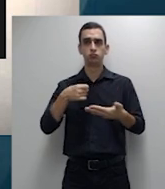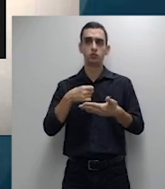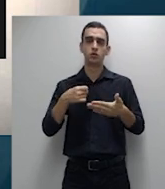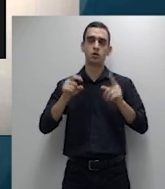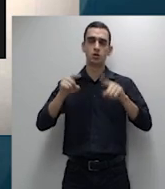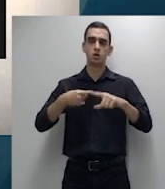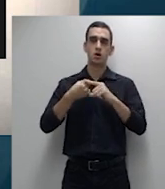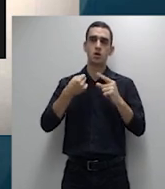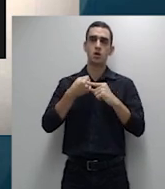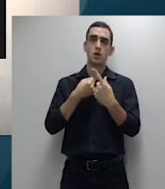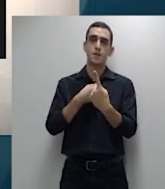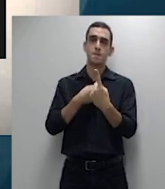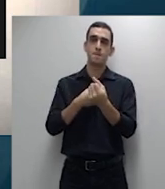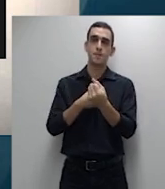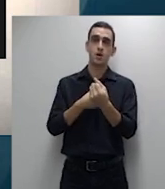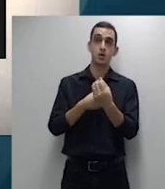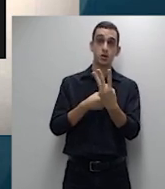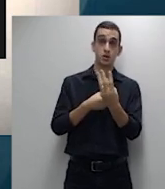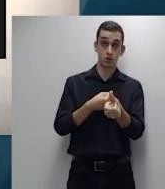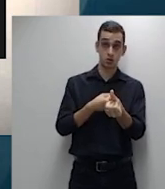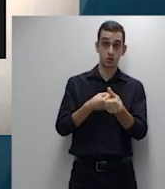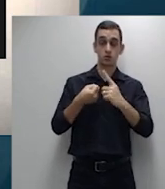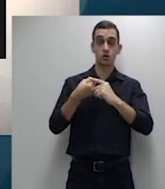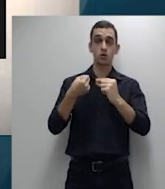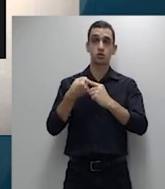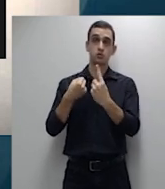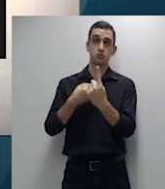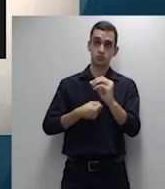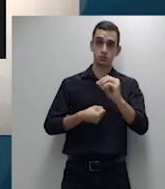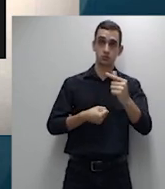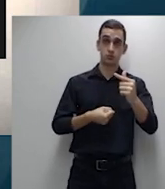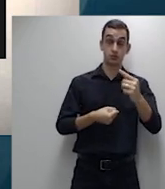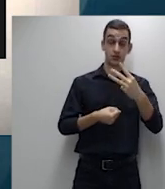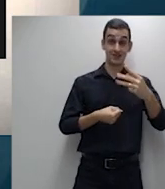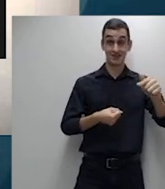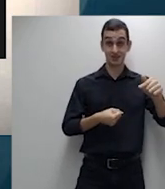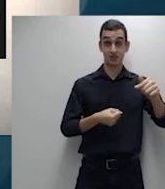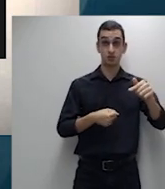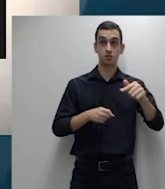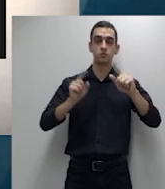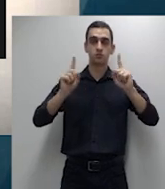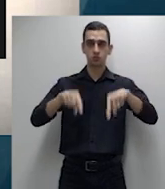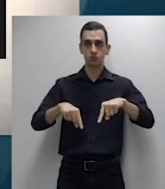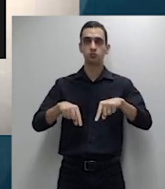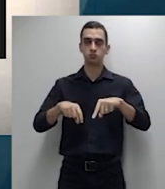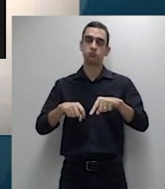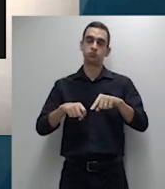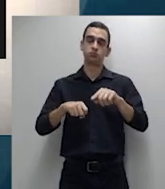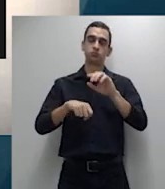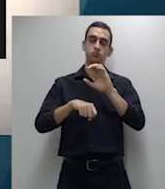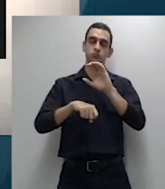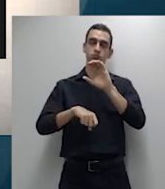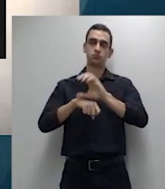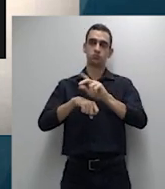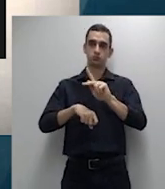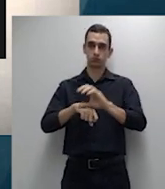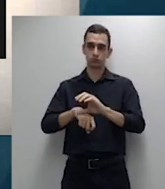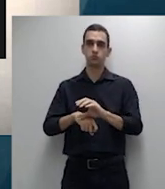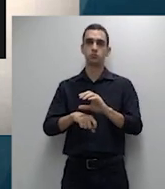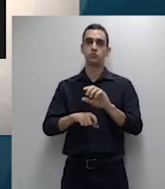1036/1037 Código de Processo Civil e Os Meninos retratação Que admite a